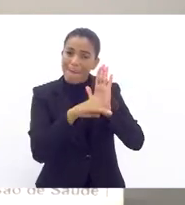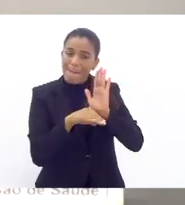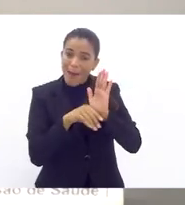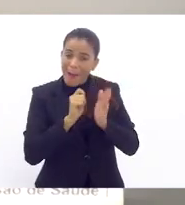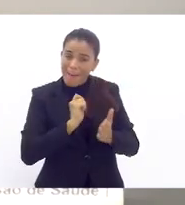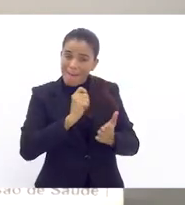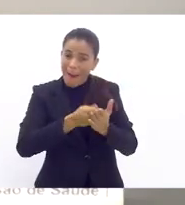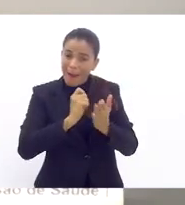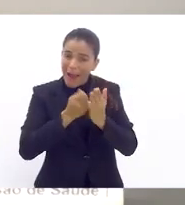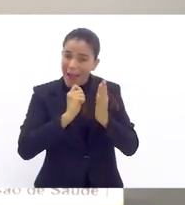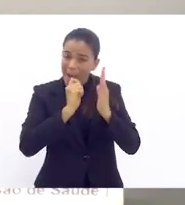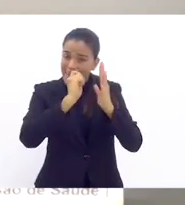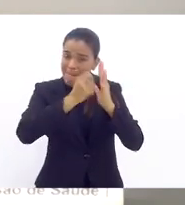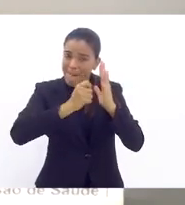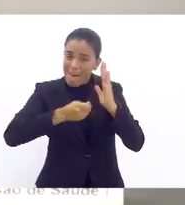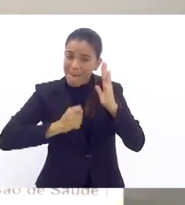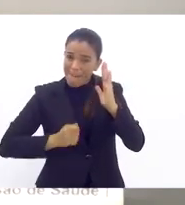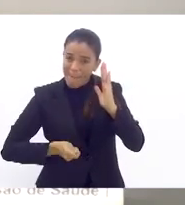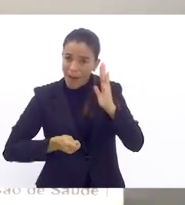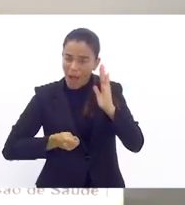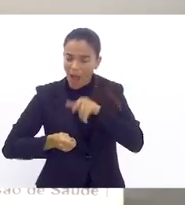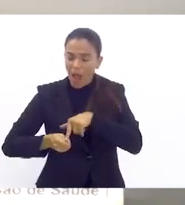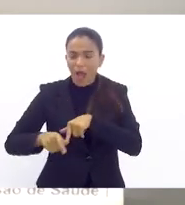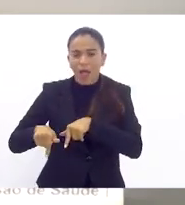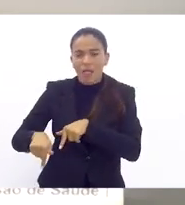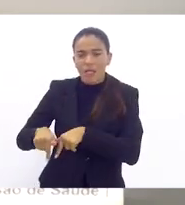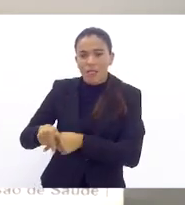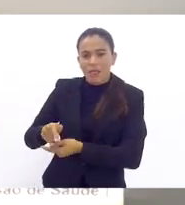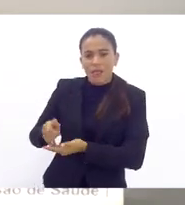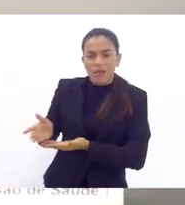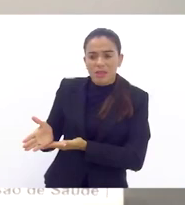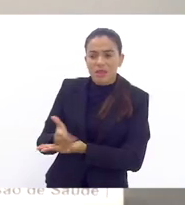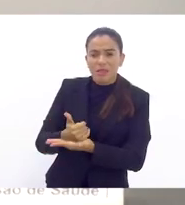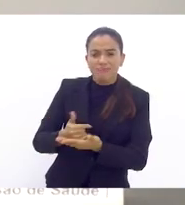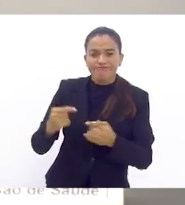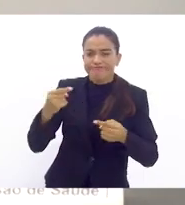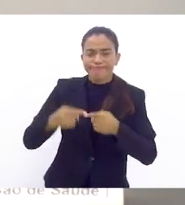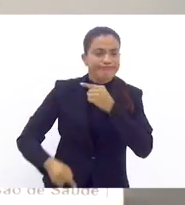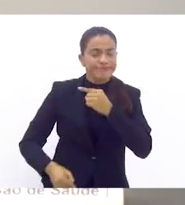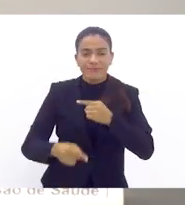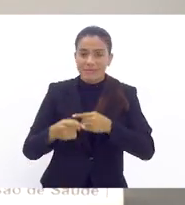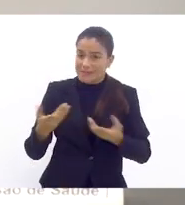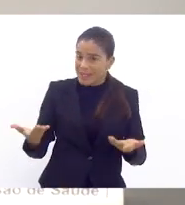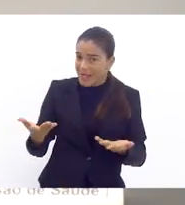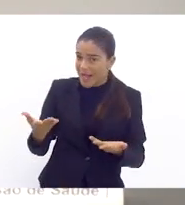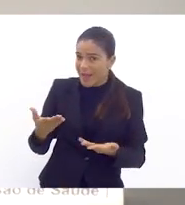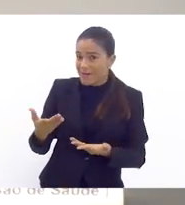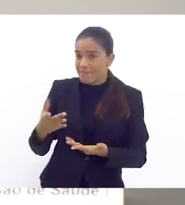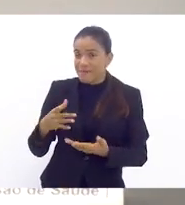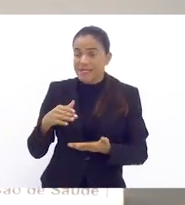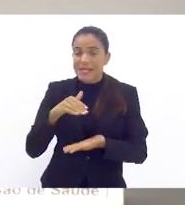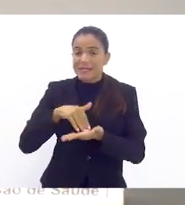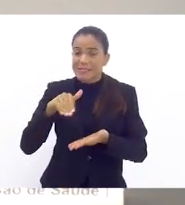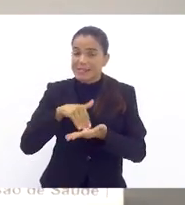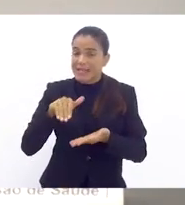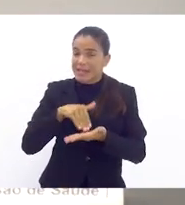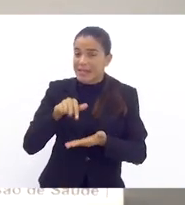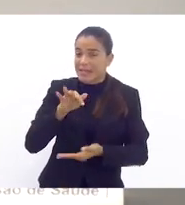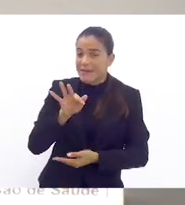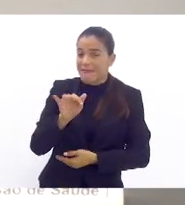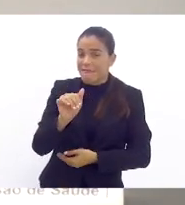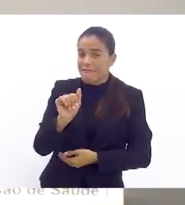inferior à despesa. Então, será que a Secretaria de Fazenda não poderia pensar